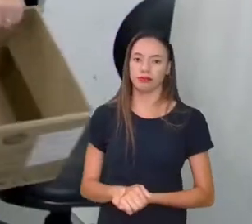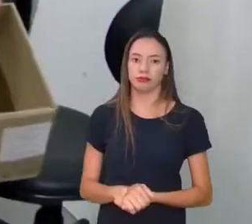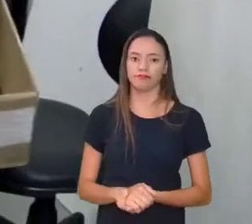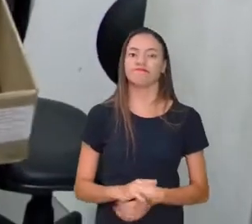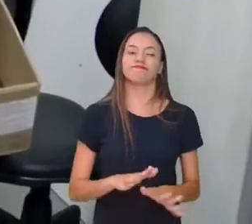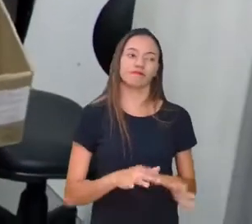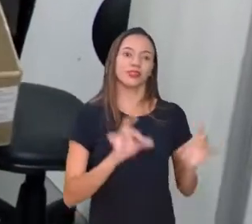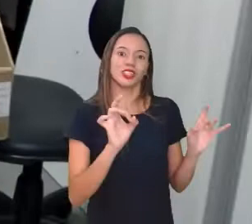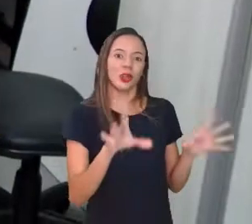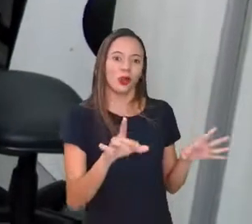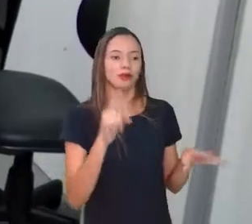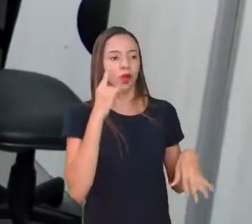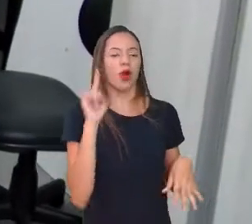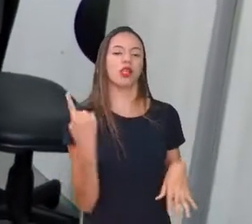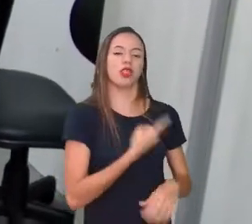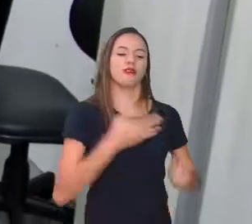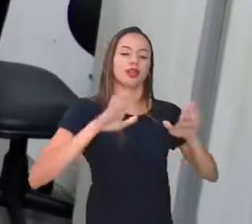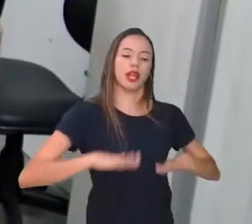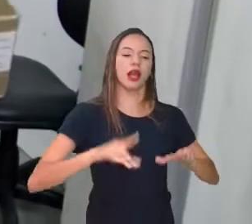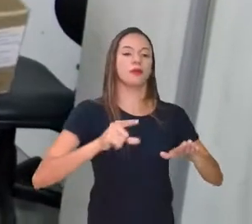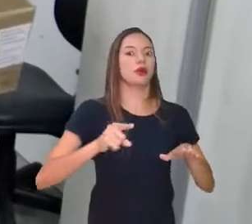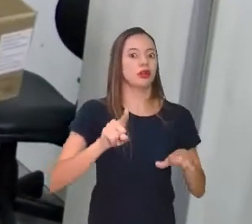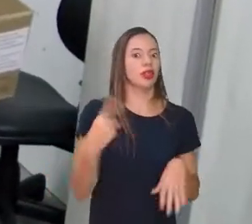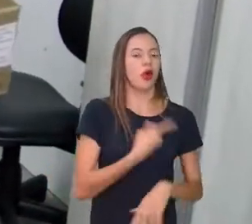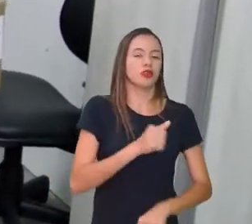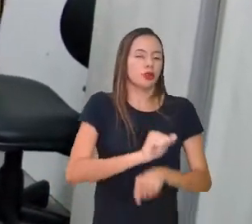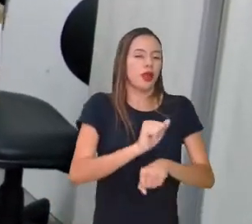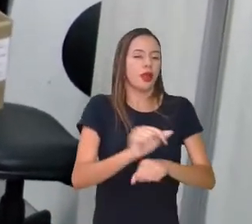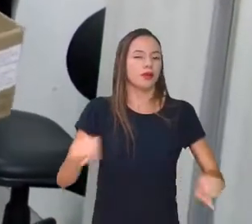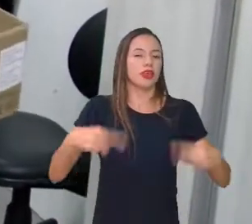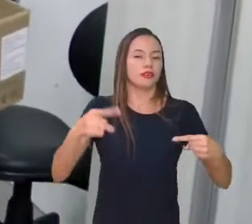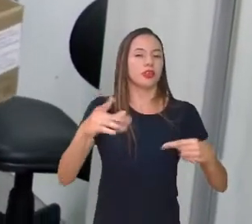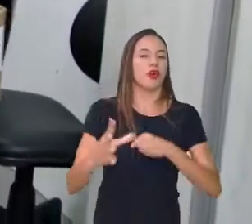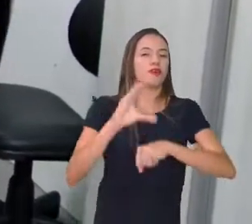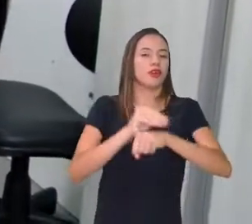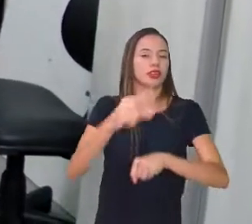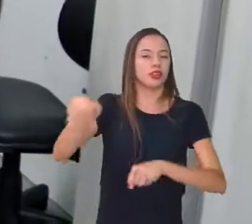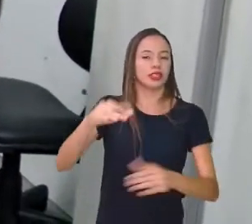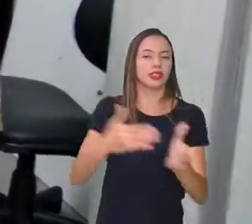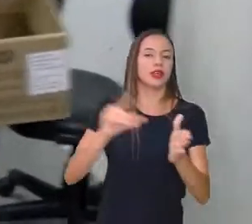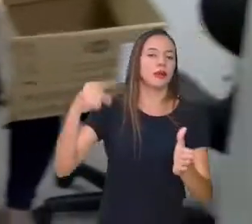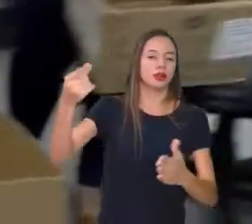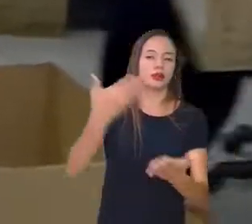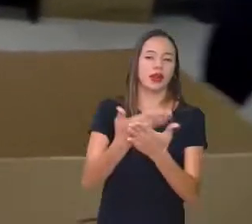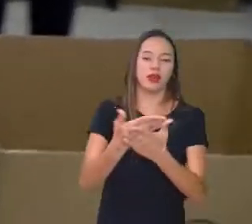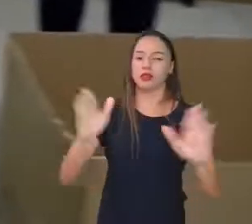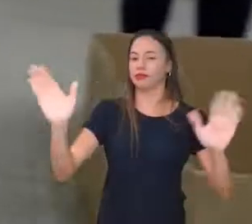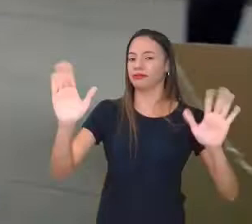Tiago? E aguarda essa foto, esse desafio. Tchau, tchau. Até a próxima aula. Até mais.